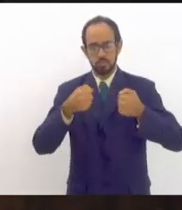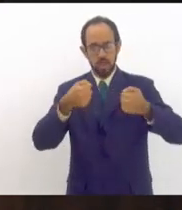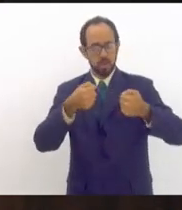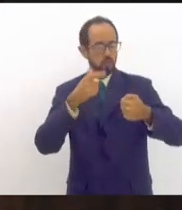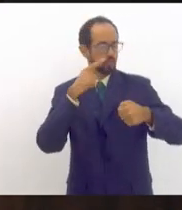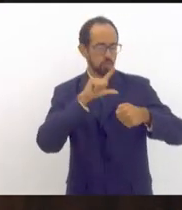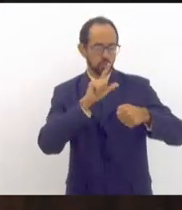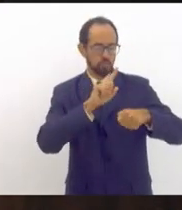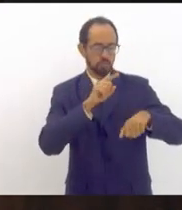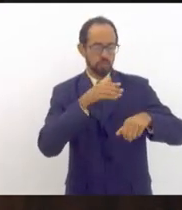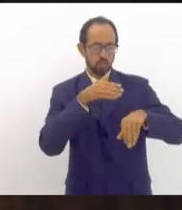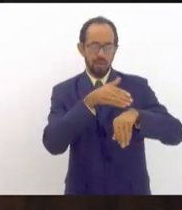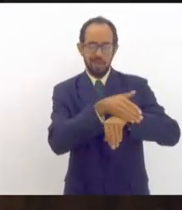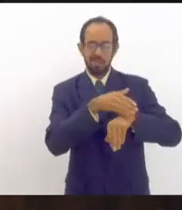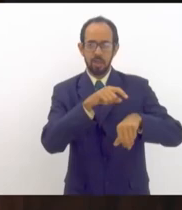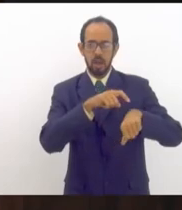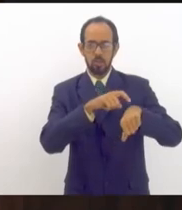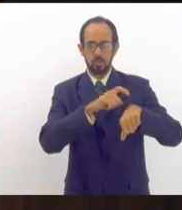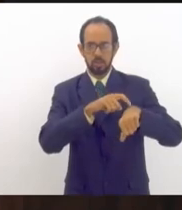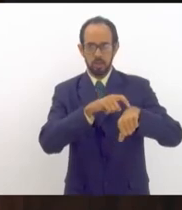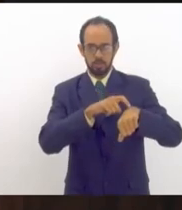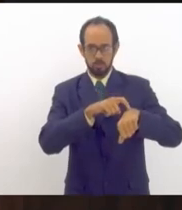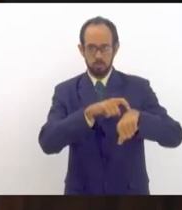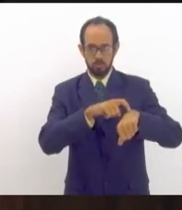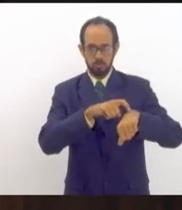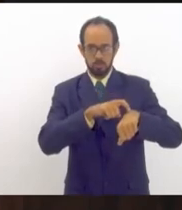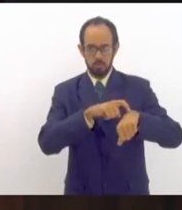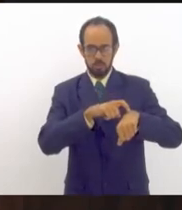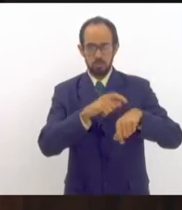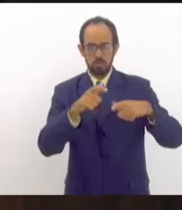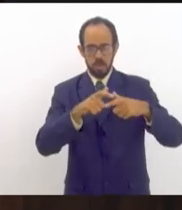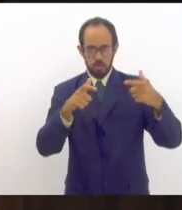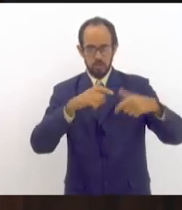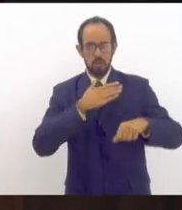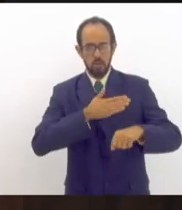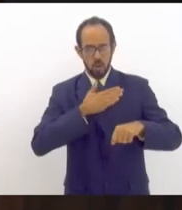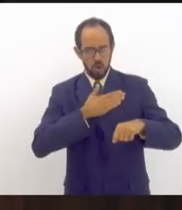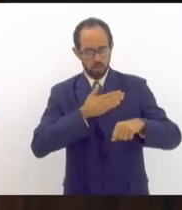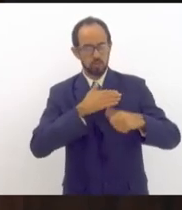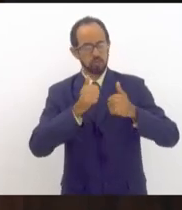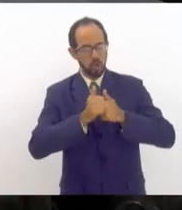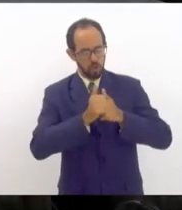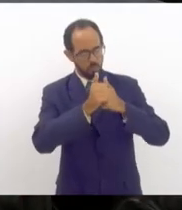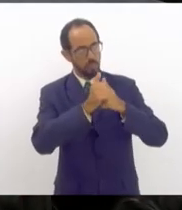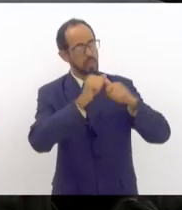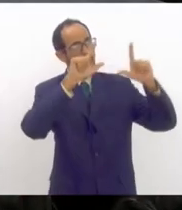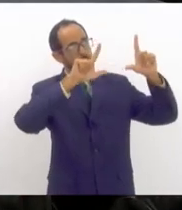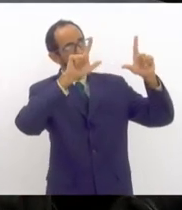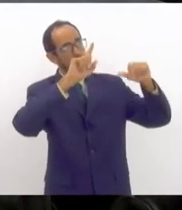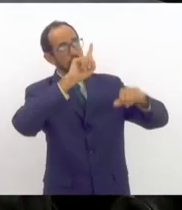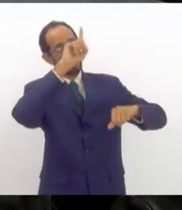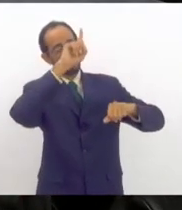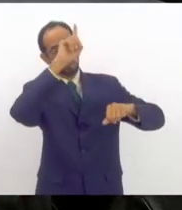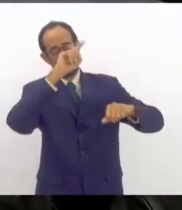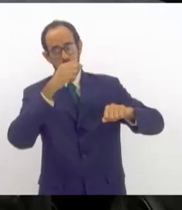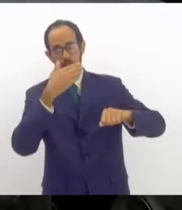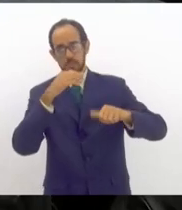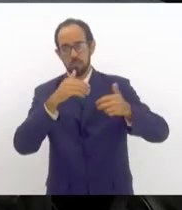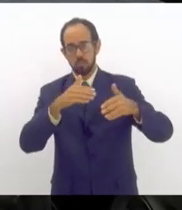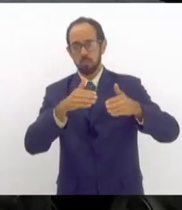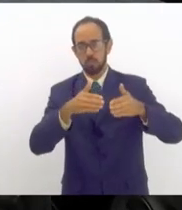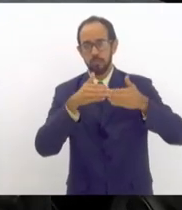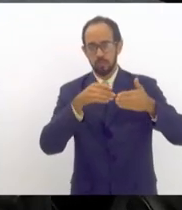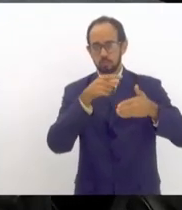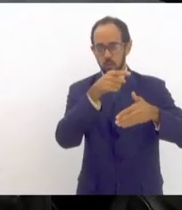acionar aqui o tempo e os colegas gostam de acompanhar o tempo ali no painel por gentileza Assessoria aí